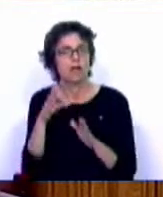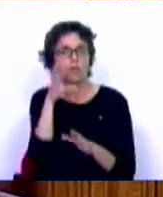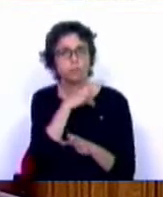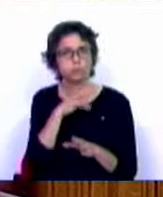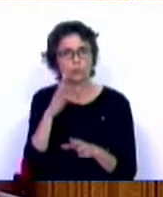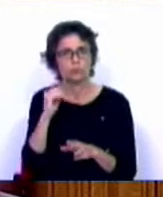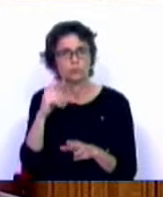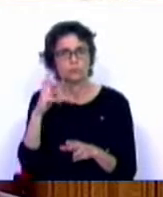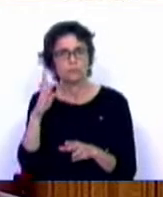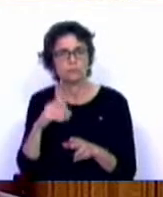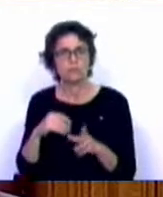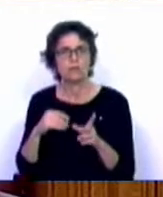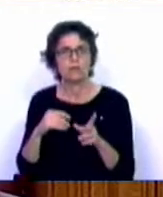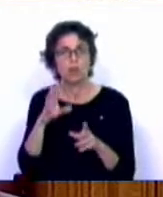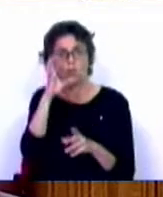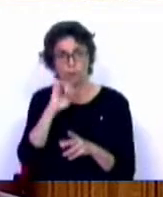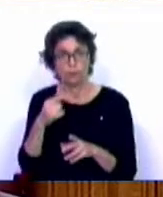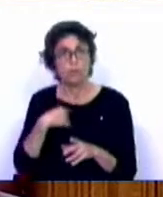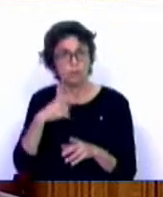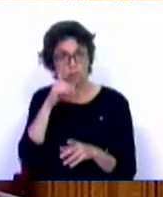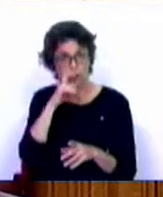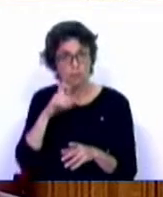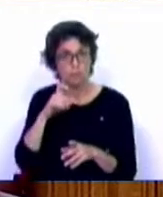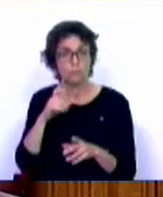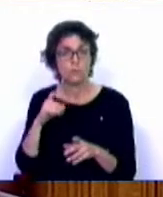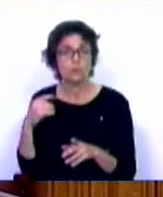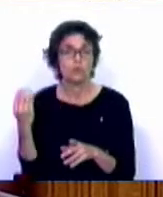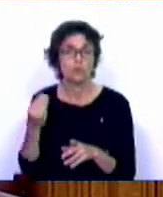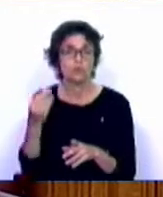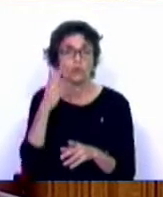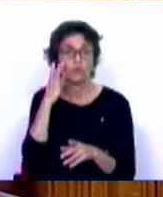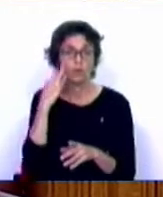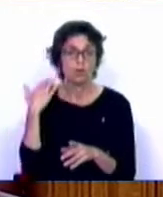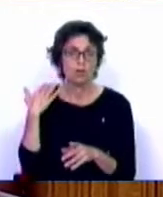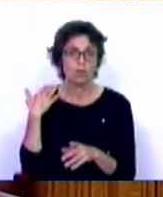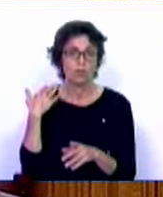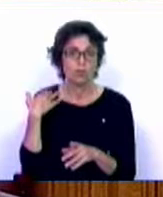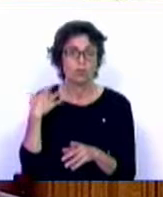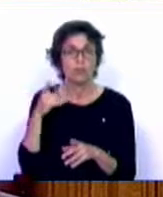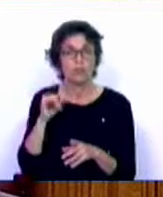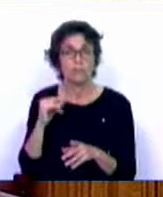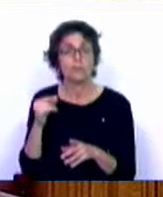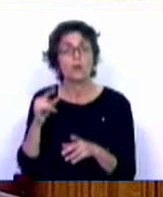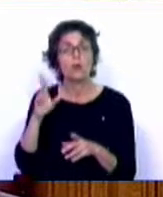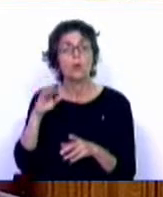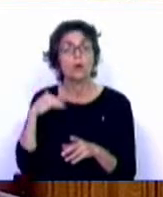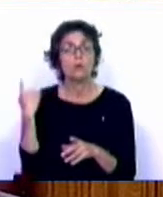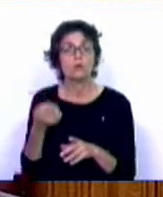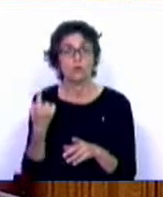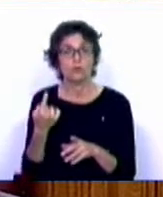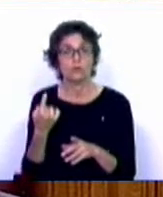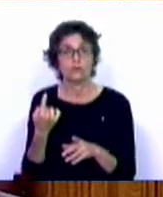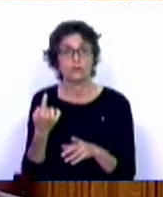Governo. Acompanhei o jovem António Costa e o menos jovem Vera Jardim na batalha que travámos quando, em 94,